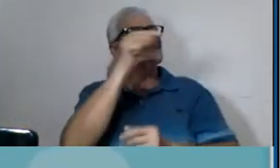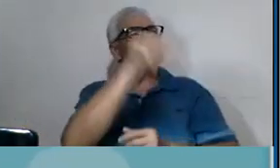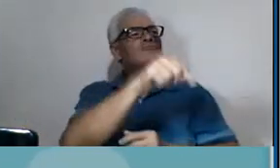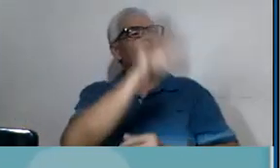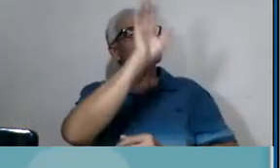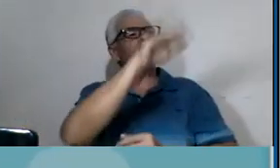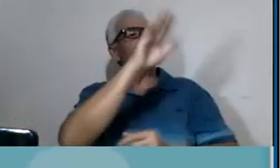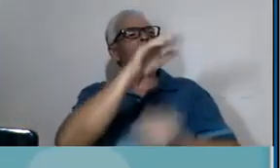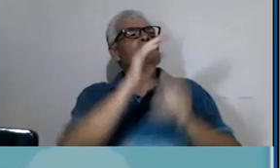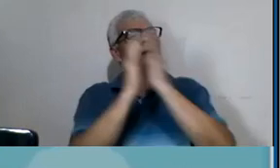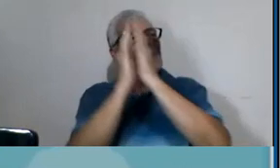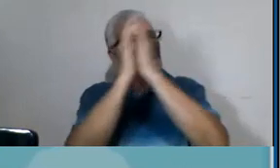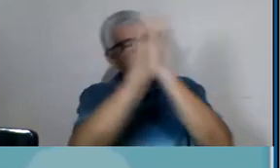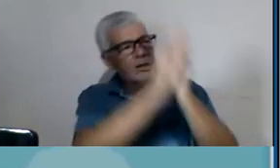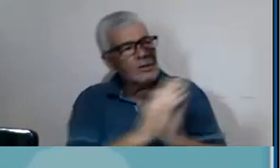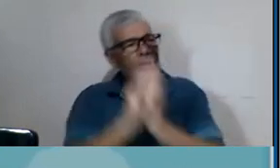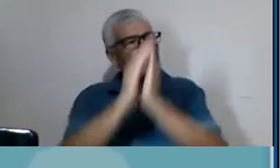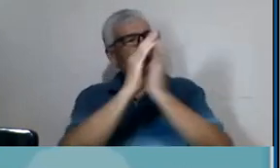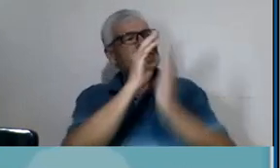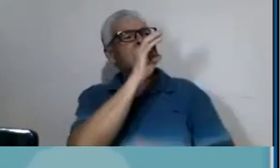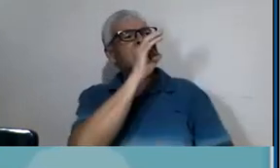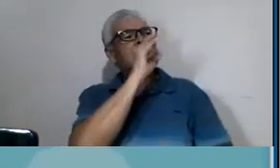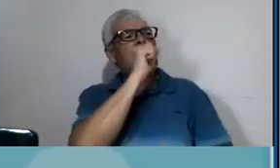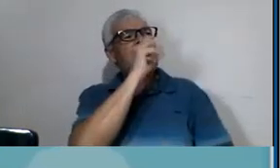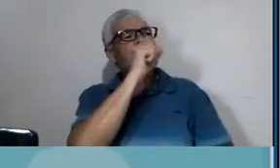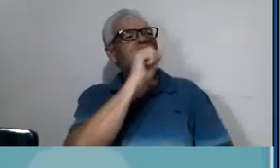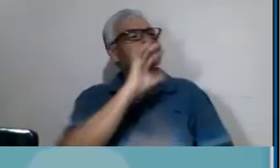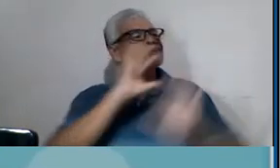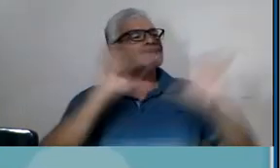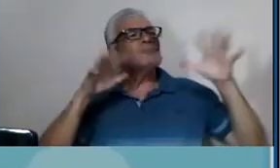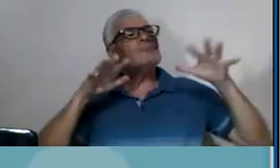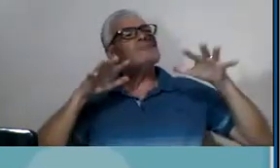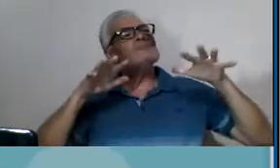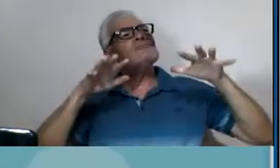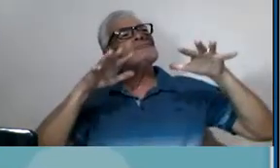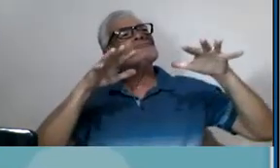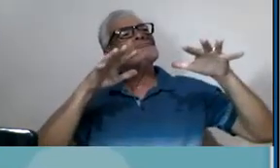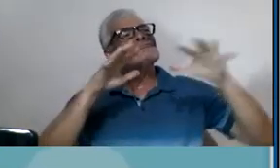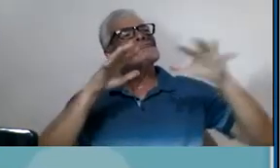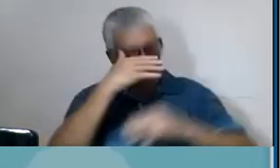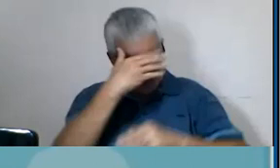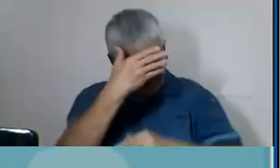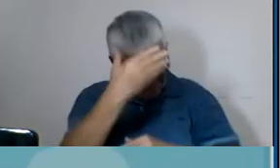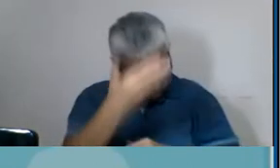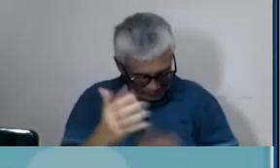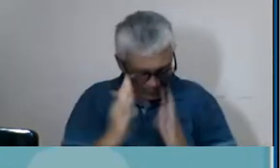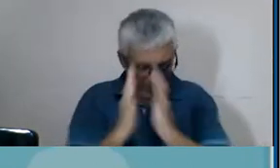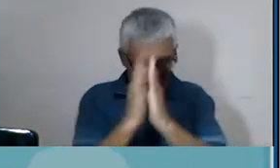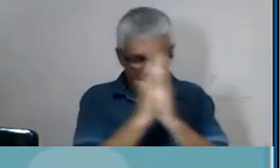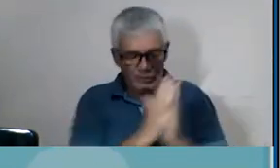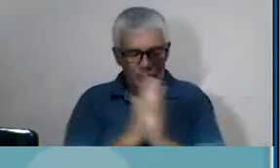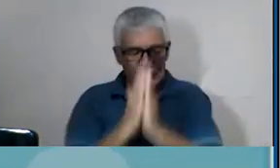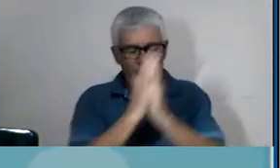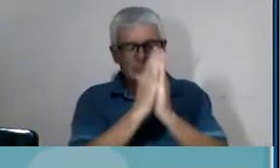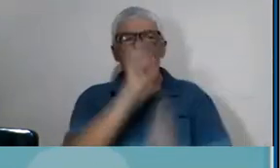Senhor, que o seu Santo Espírito esteja com ele, abençoando a pregação e os ouvintes também. Perdoa os